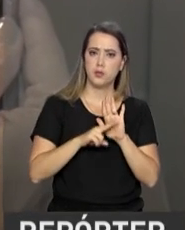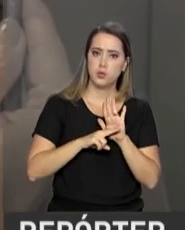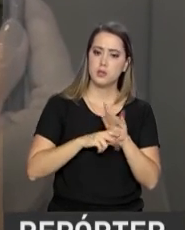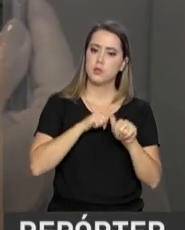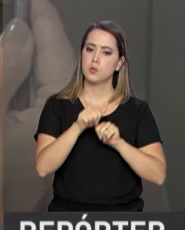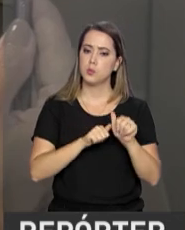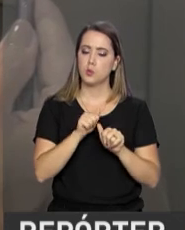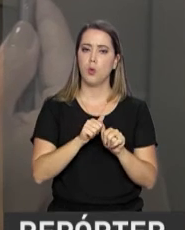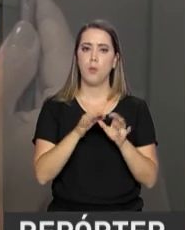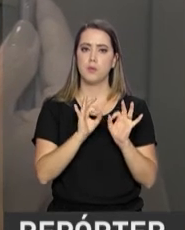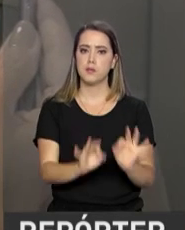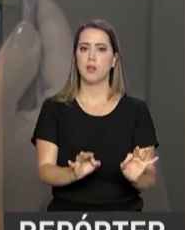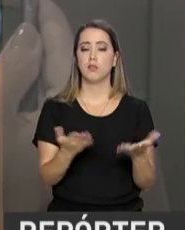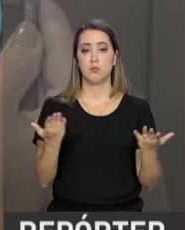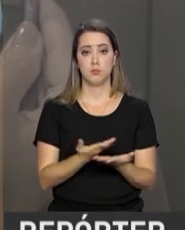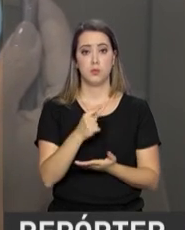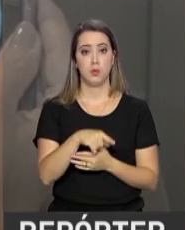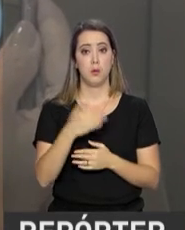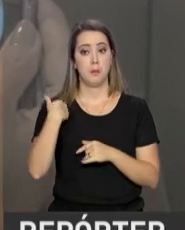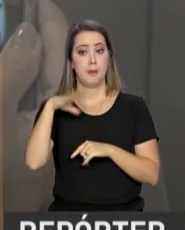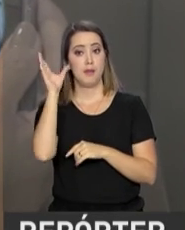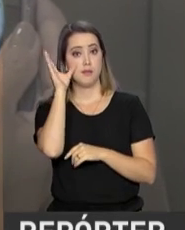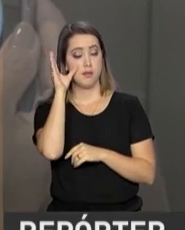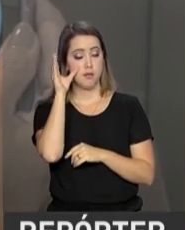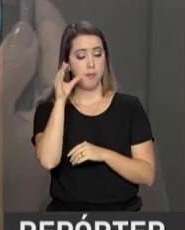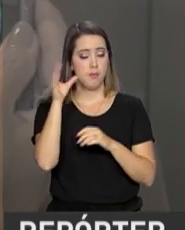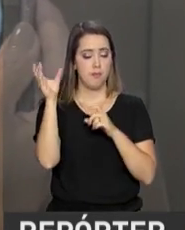ambiente de negócios, para atrair mais investimentos, mais recursos para o Brasil.